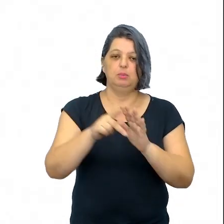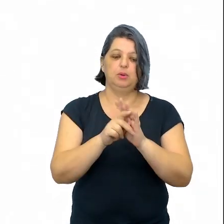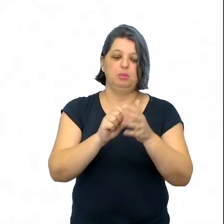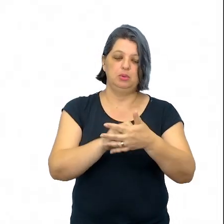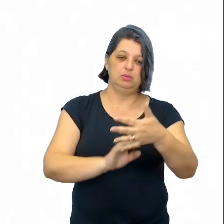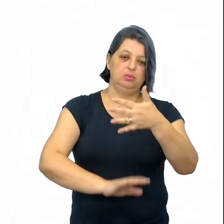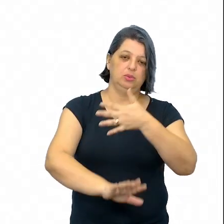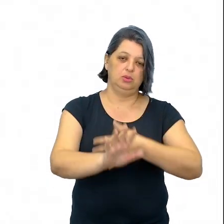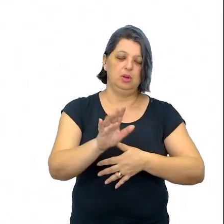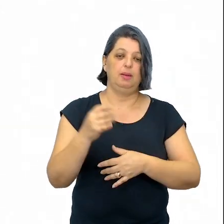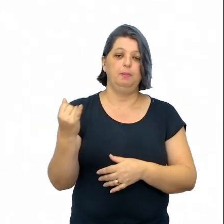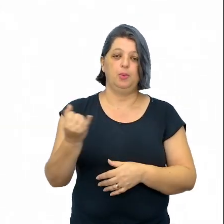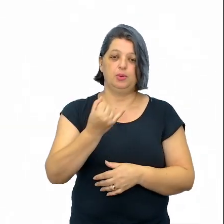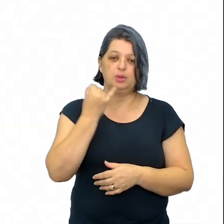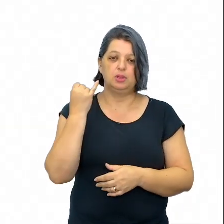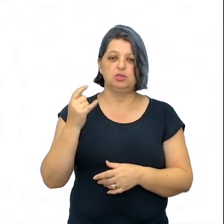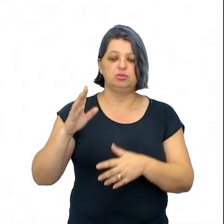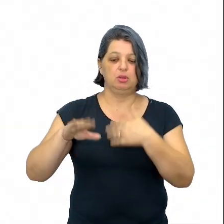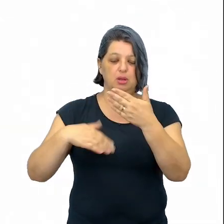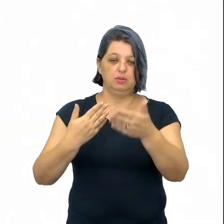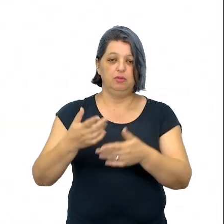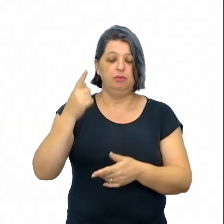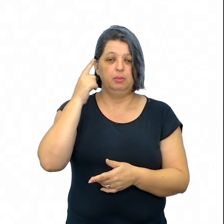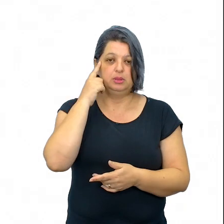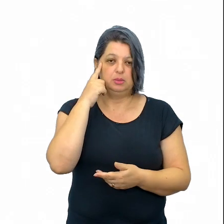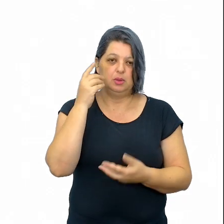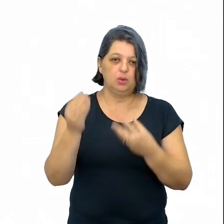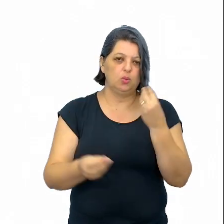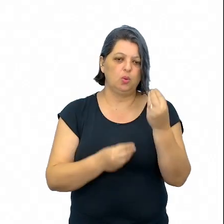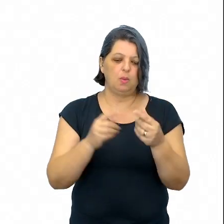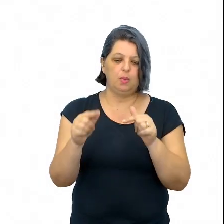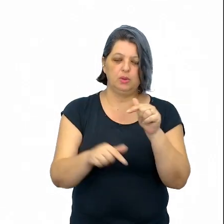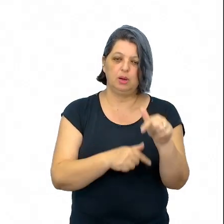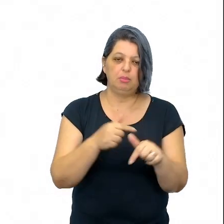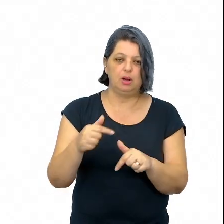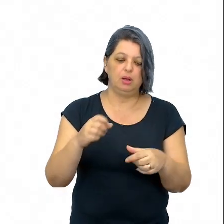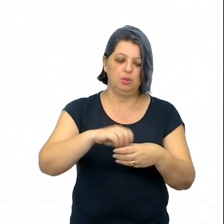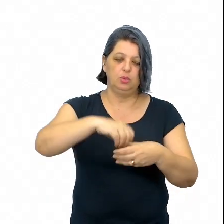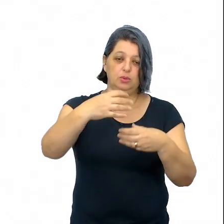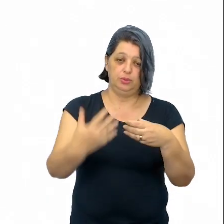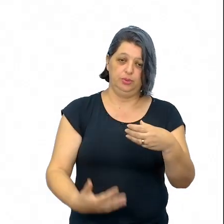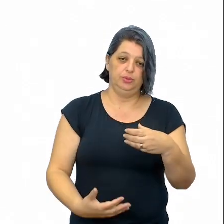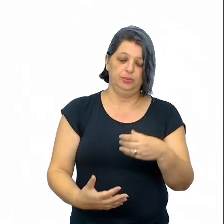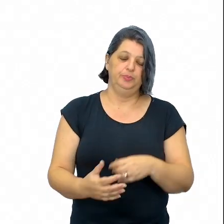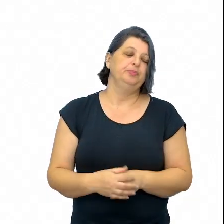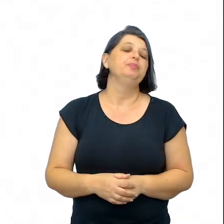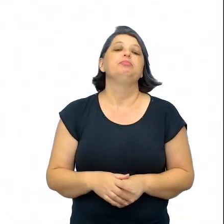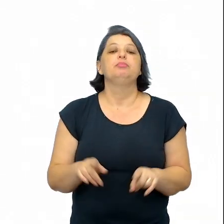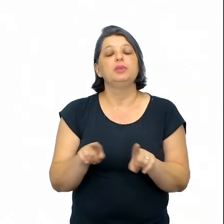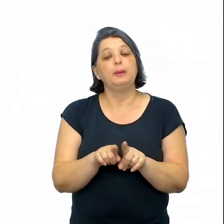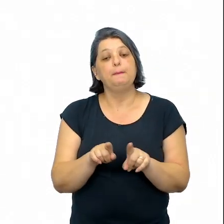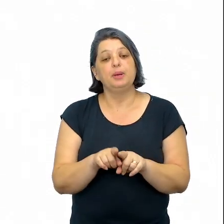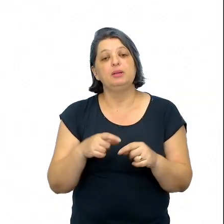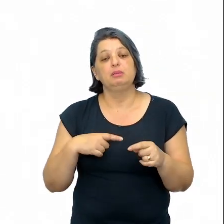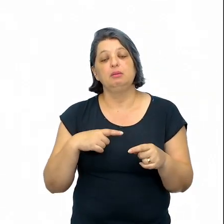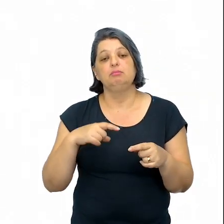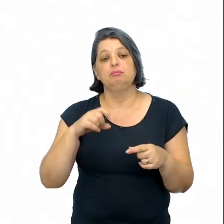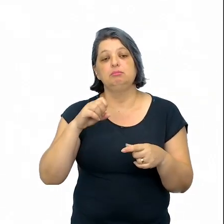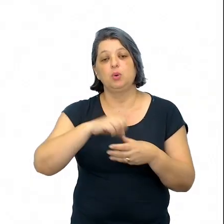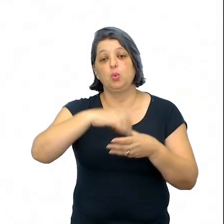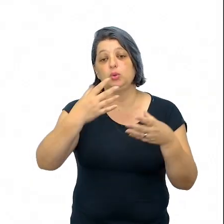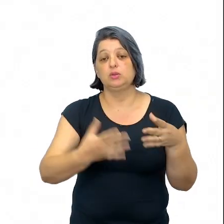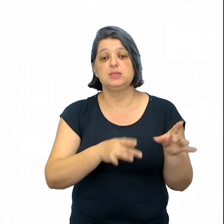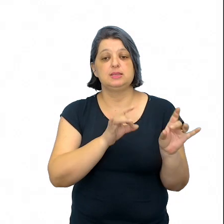importante para que ele desenvolva o pensamento de como ele vai trabalhar com aqueles conteúdos. Além disso, nós temos os conteúdos específicos